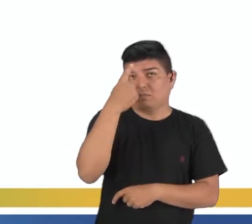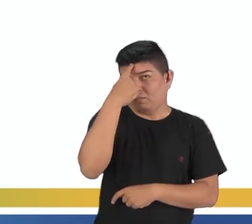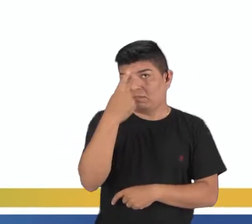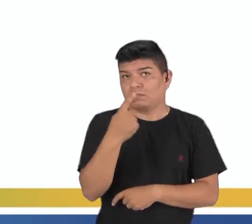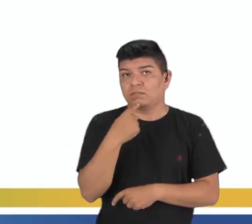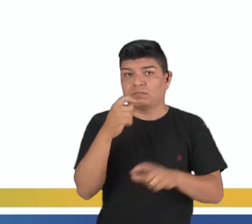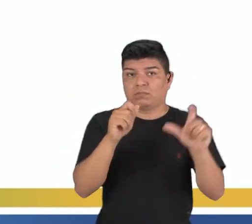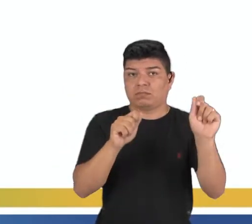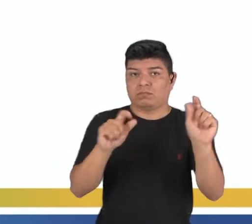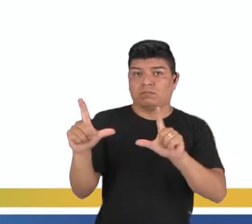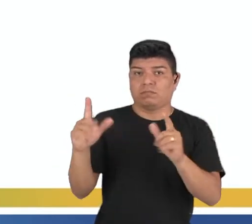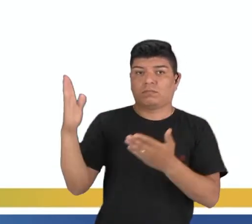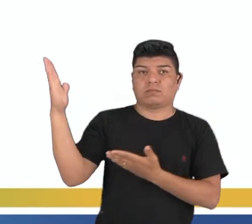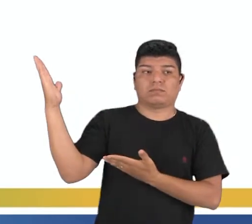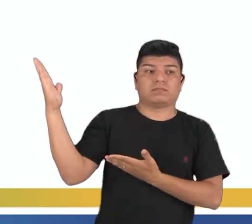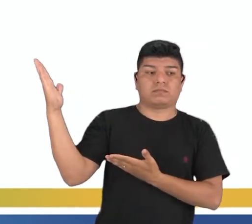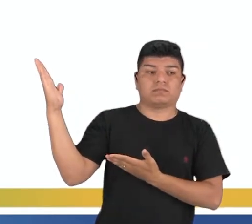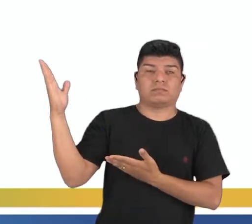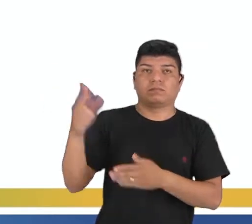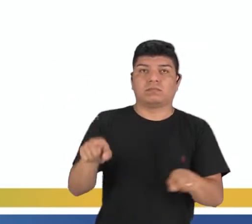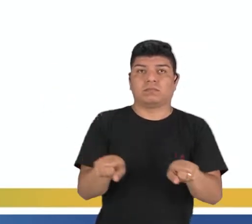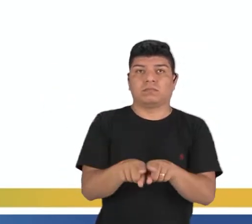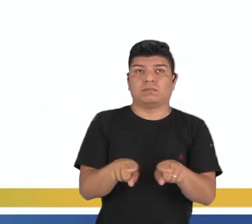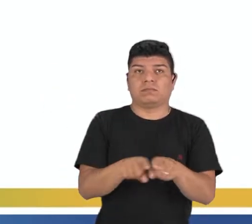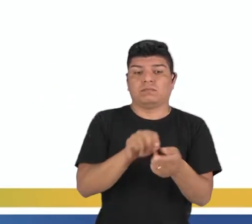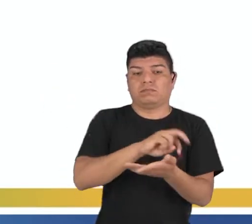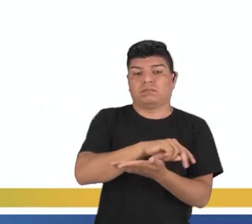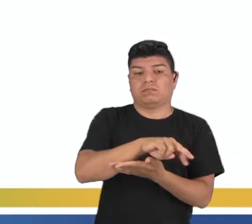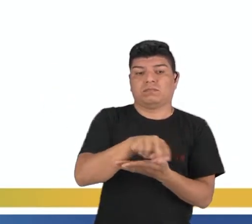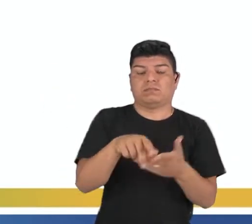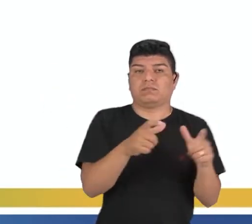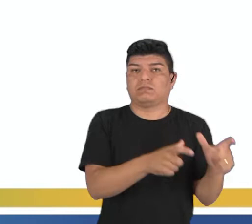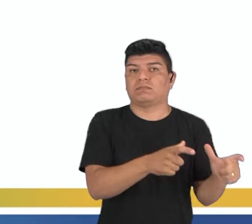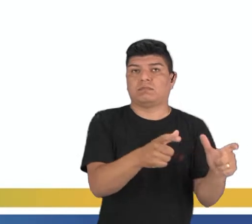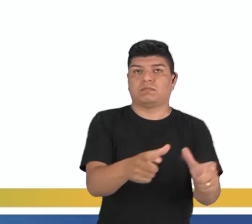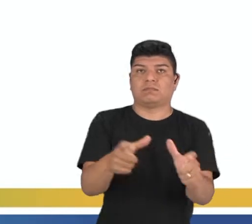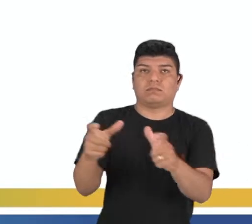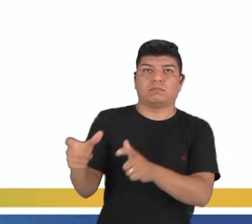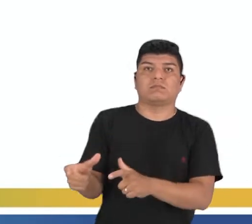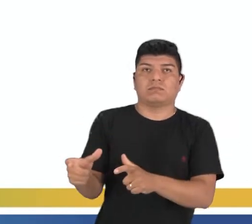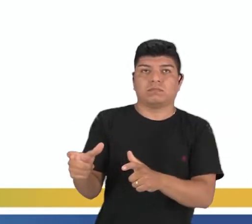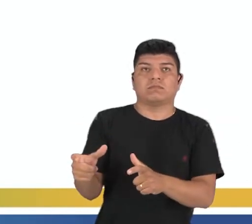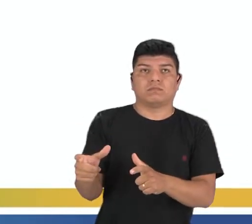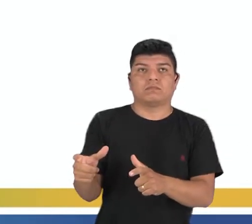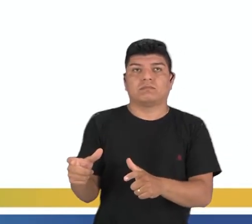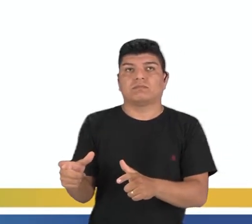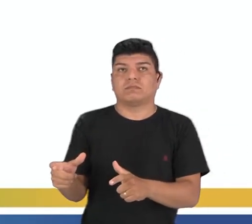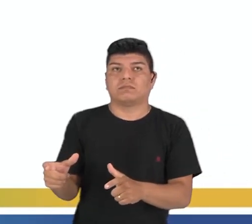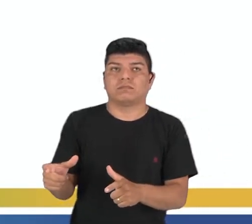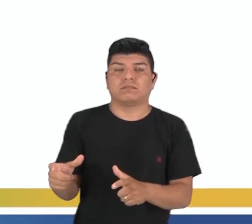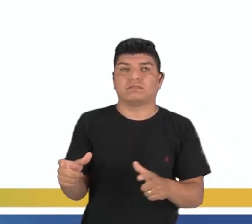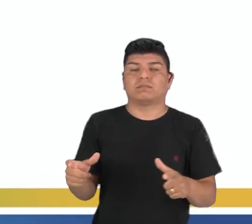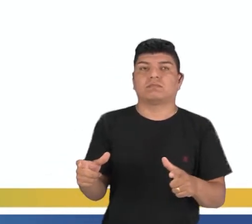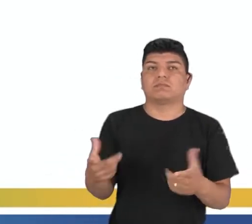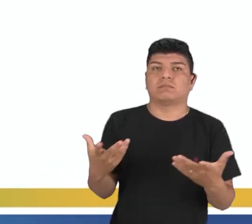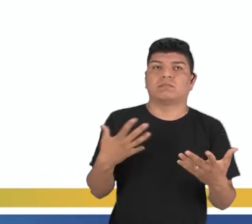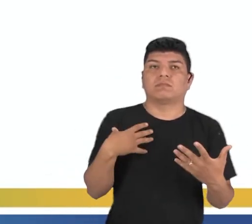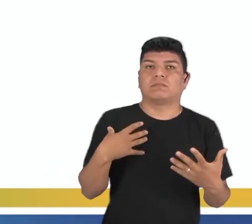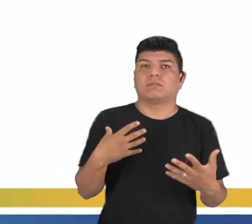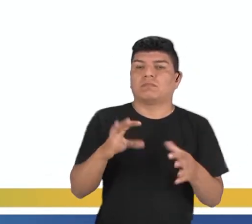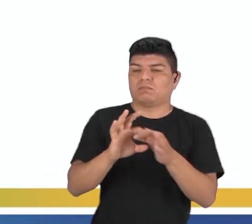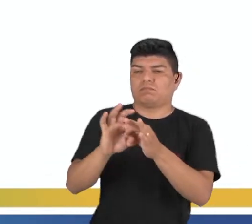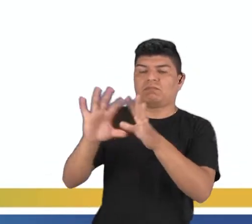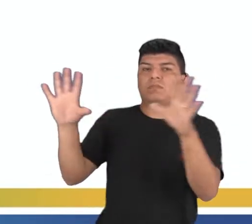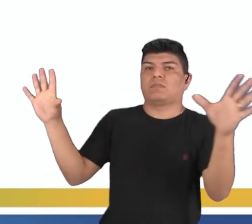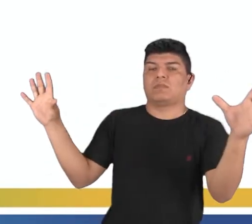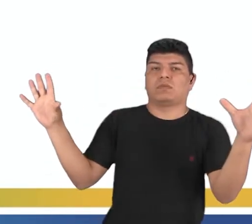que aparece na sua tela, que você tem aí vários ambientes, alguns ambientes, né? Seja ele um ambiente ao ar